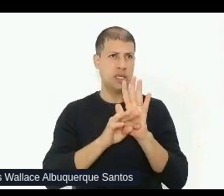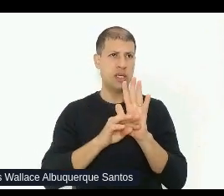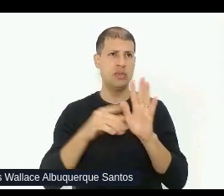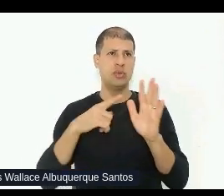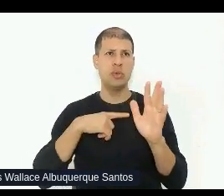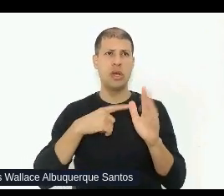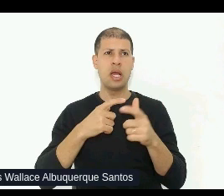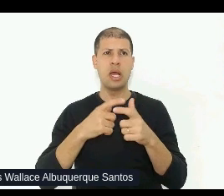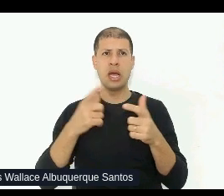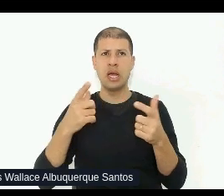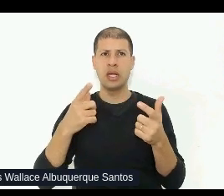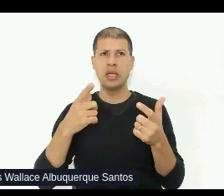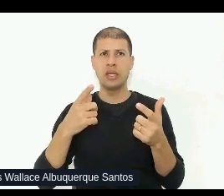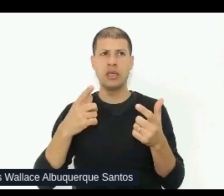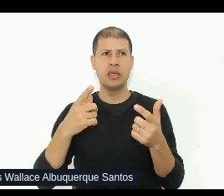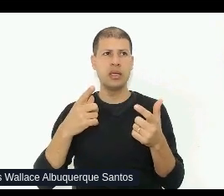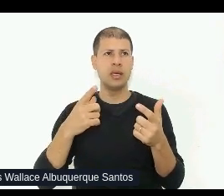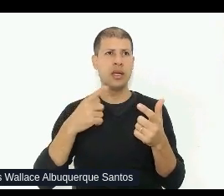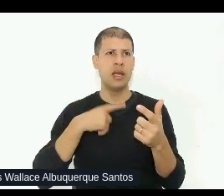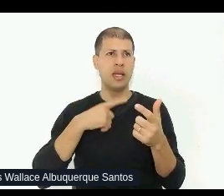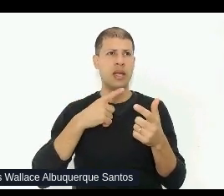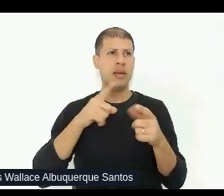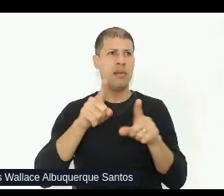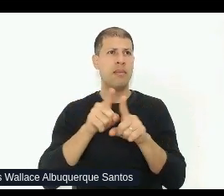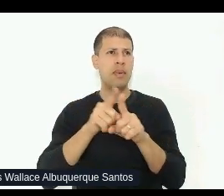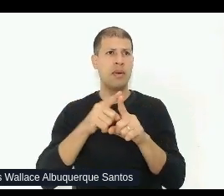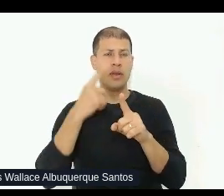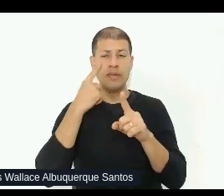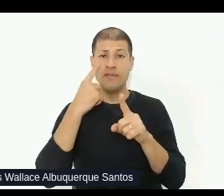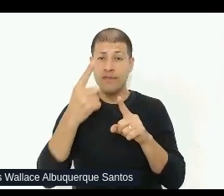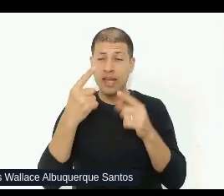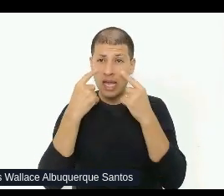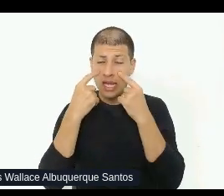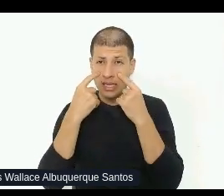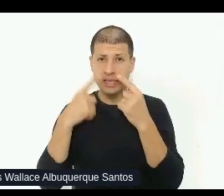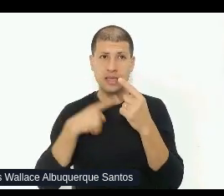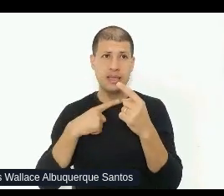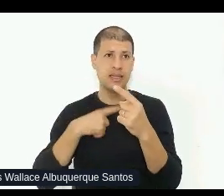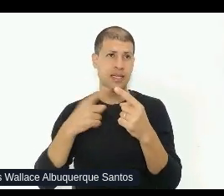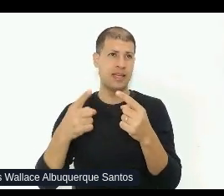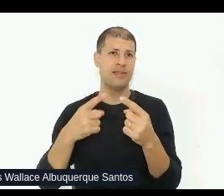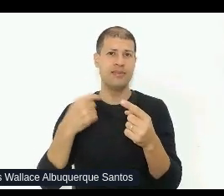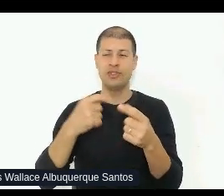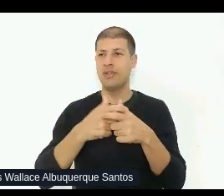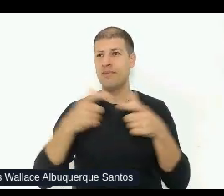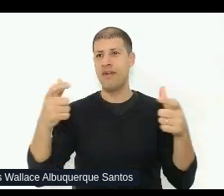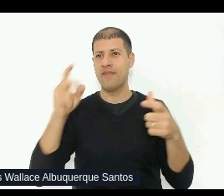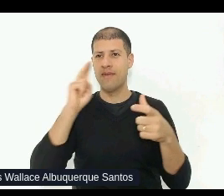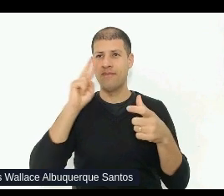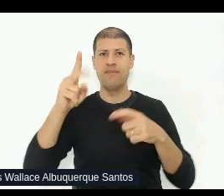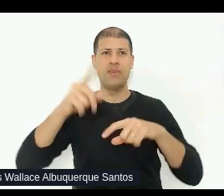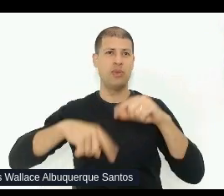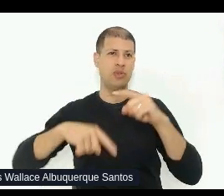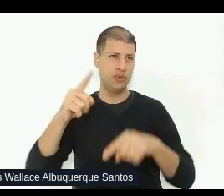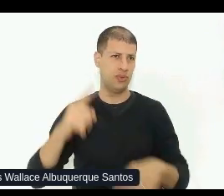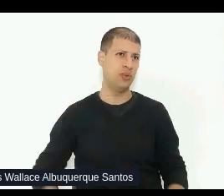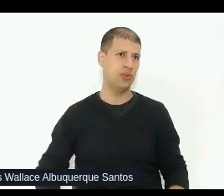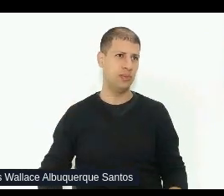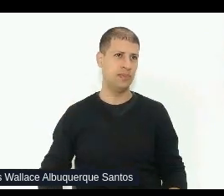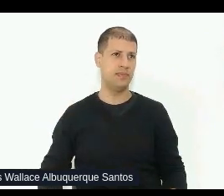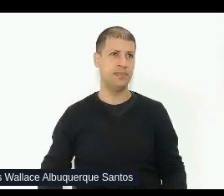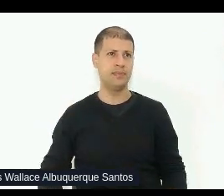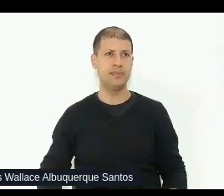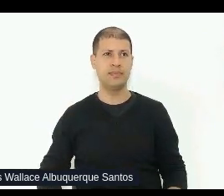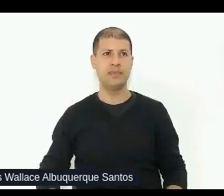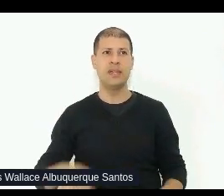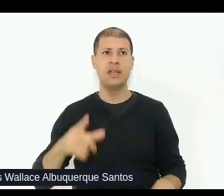dica, e se o componente estava visível, digamos assim, né? Eles queriam mais visibilidade daquele produto. Aí, o que os stakeholders me falavam,